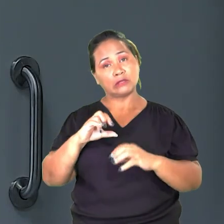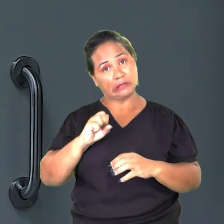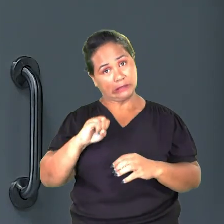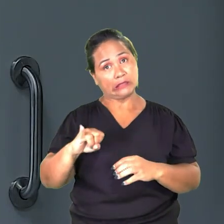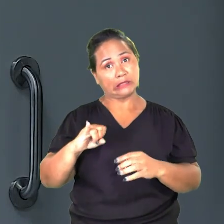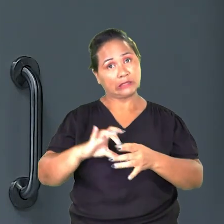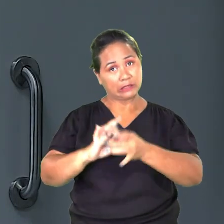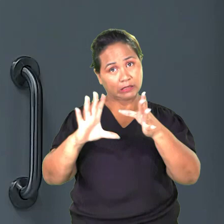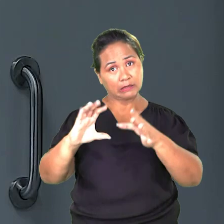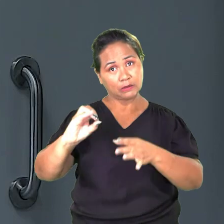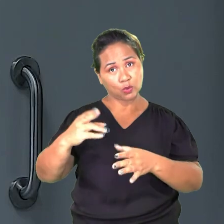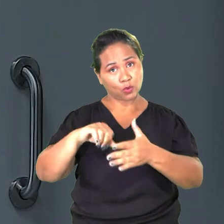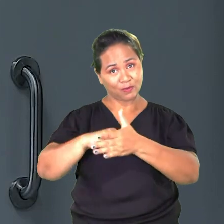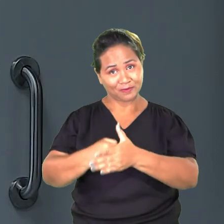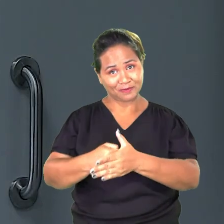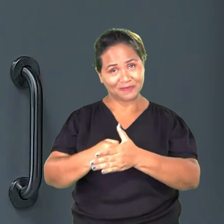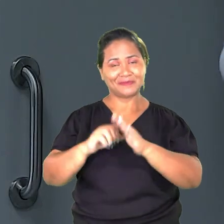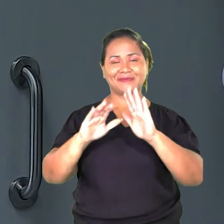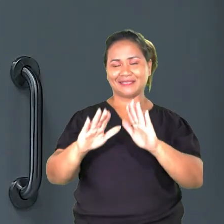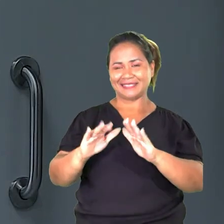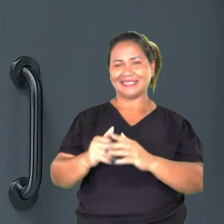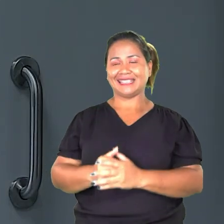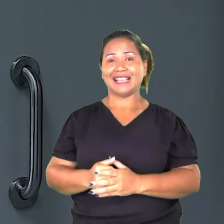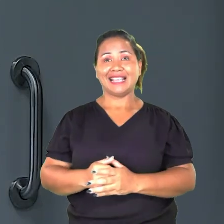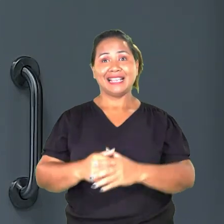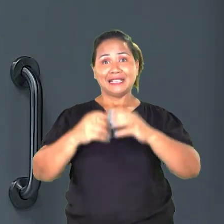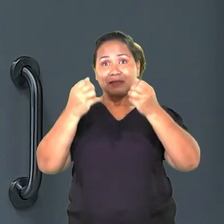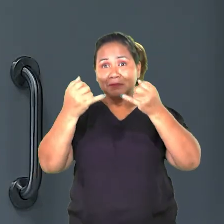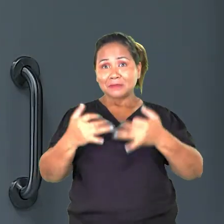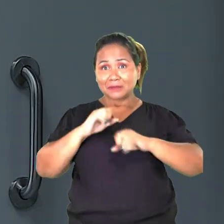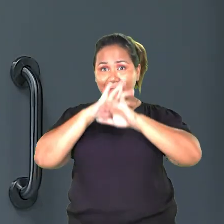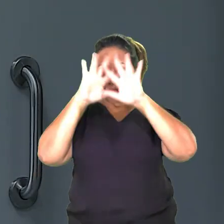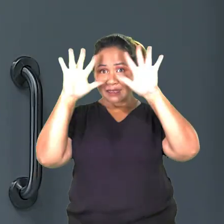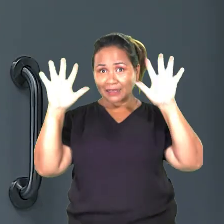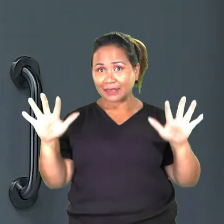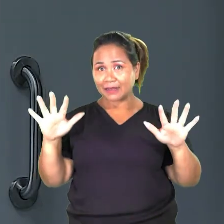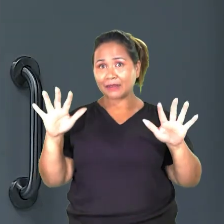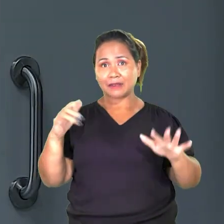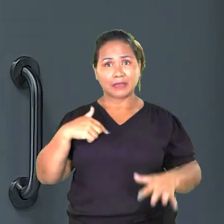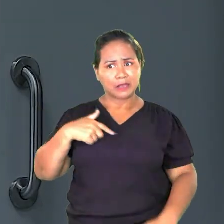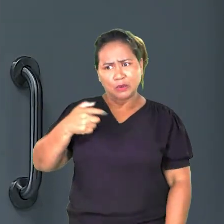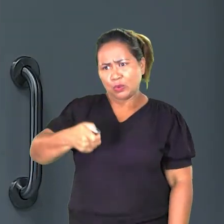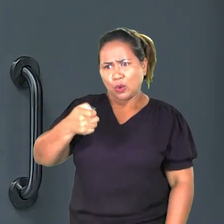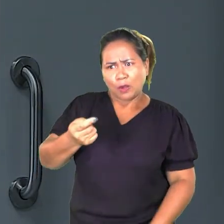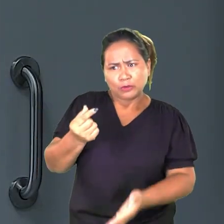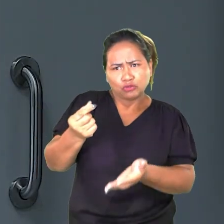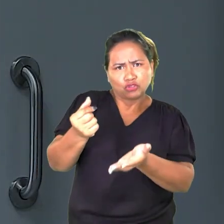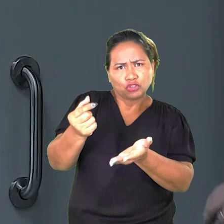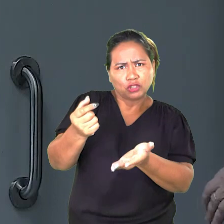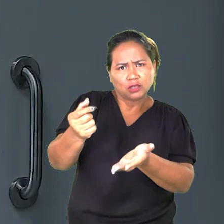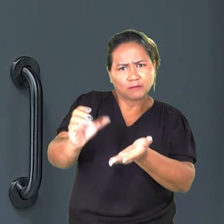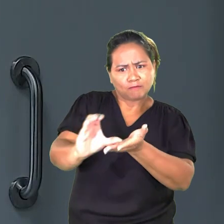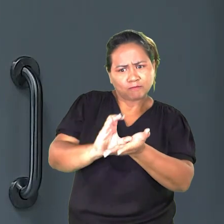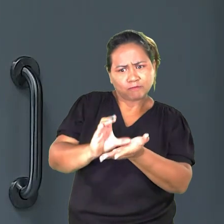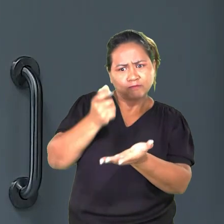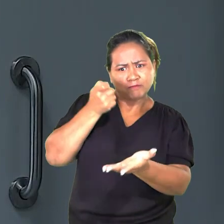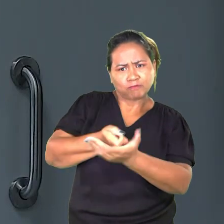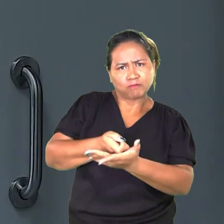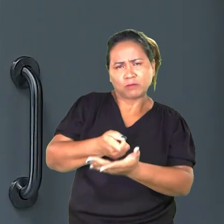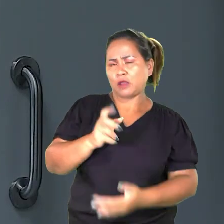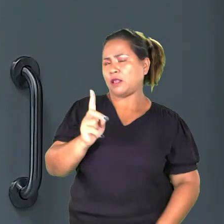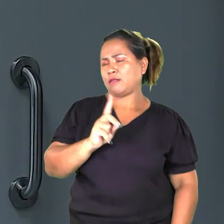deixando claro que não existe e não existirá nenhuma cobrança de qualquer